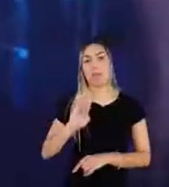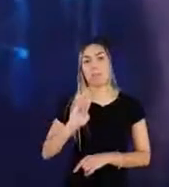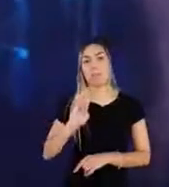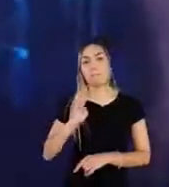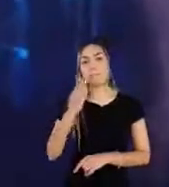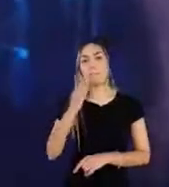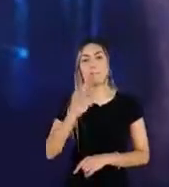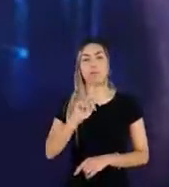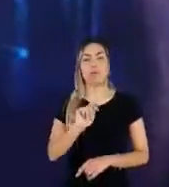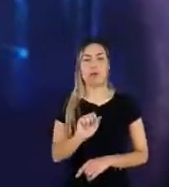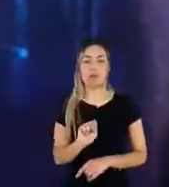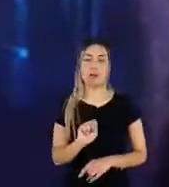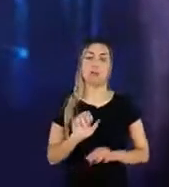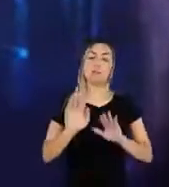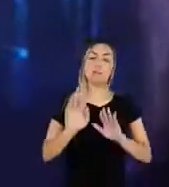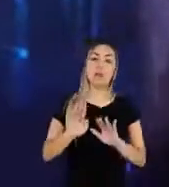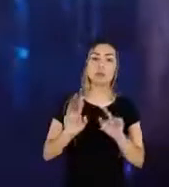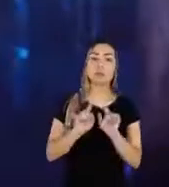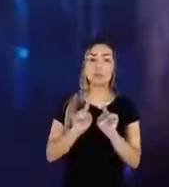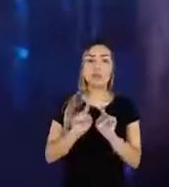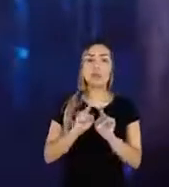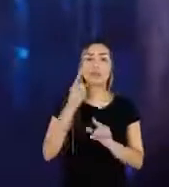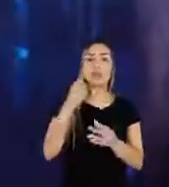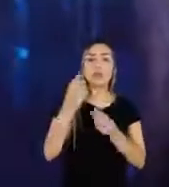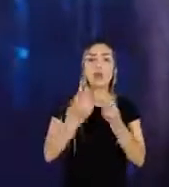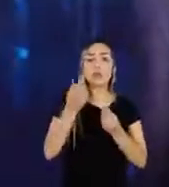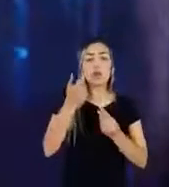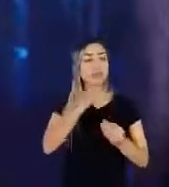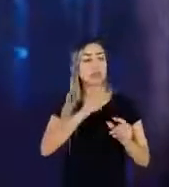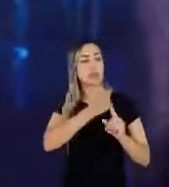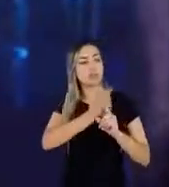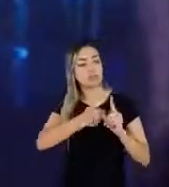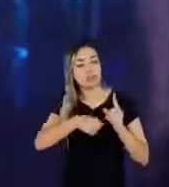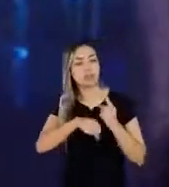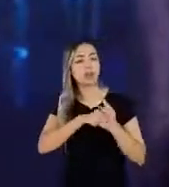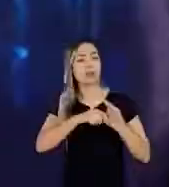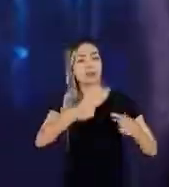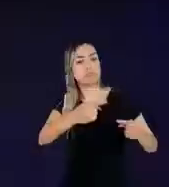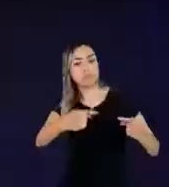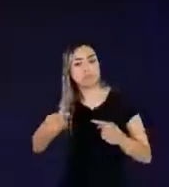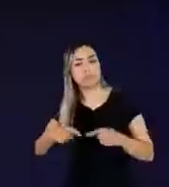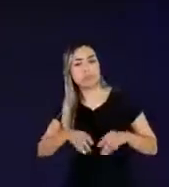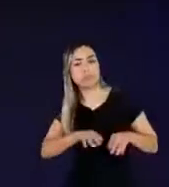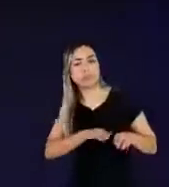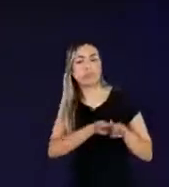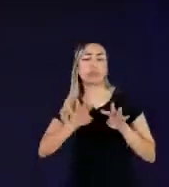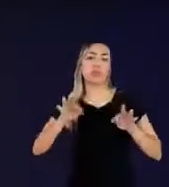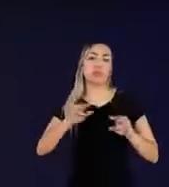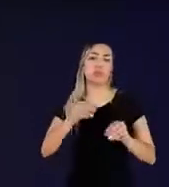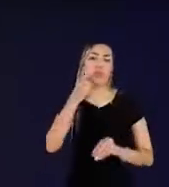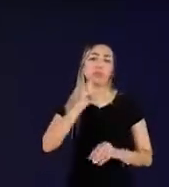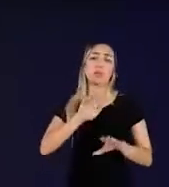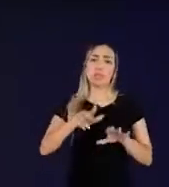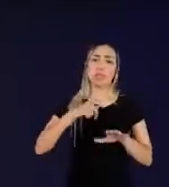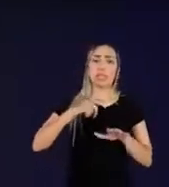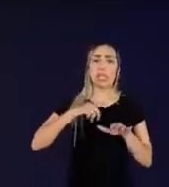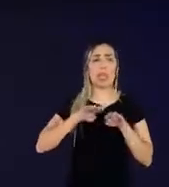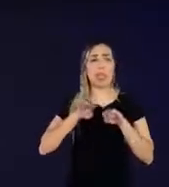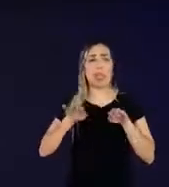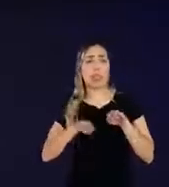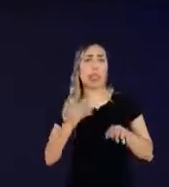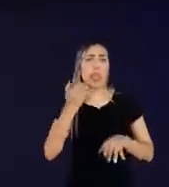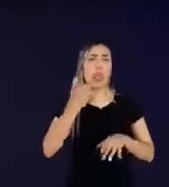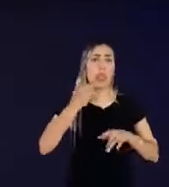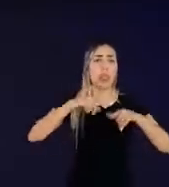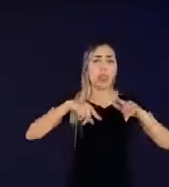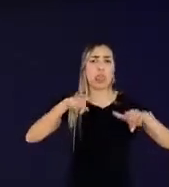para a modernização do sistema e da igualdade de competição para todos, porque há um desequilíbrio muito grande. Essa questão do